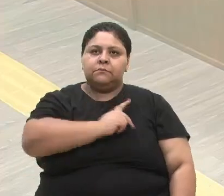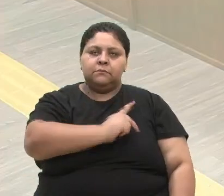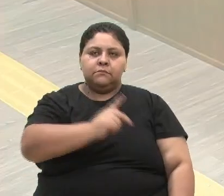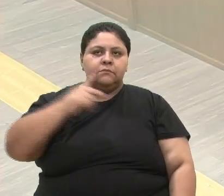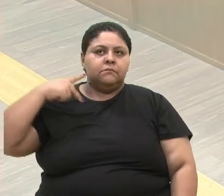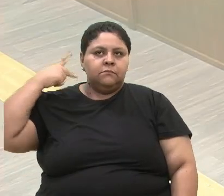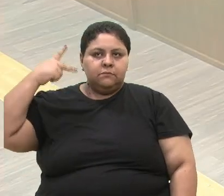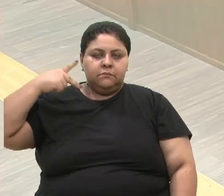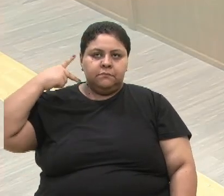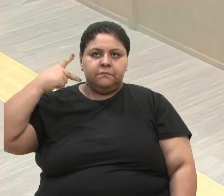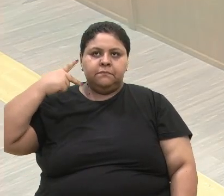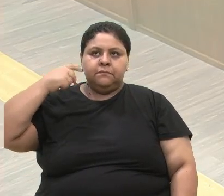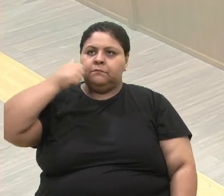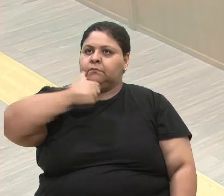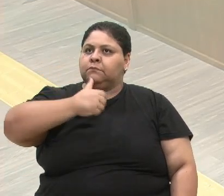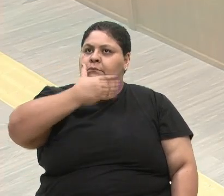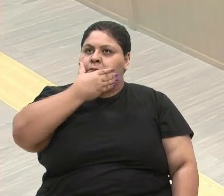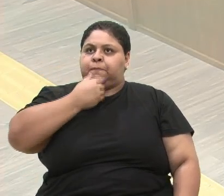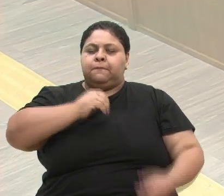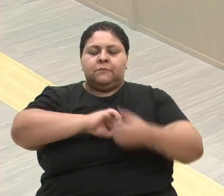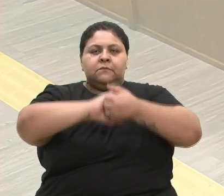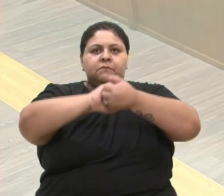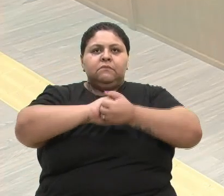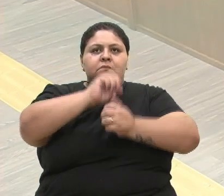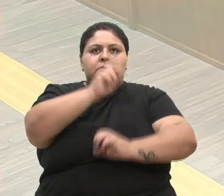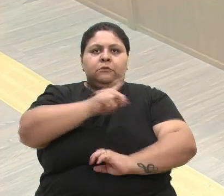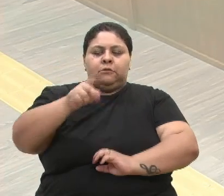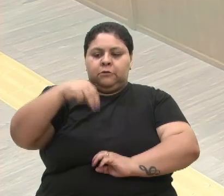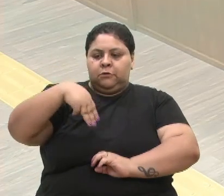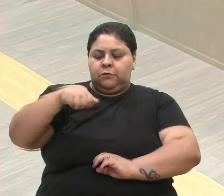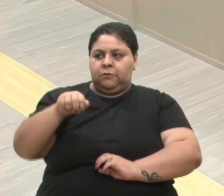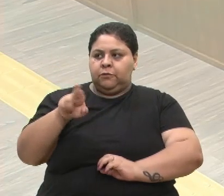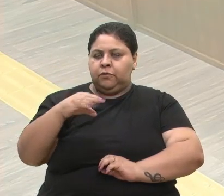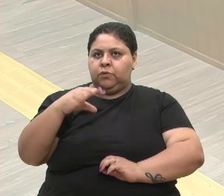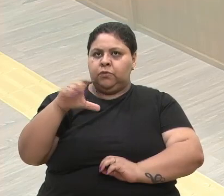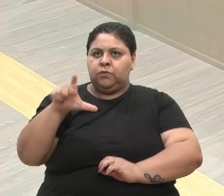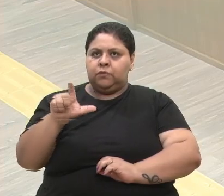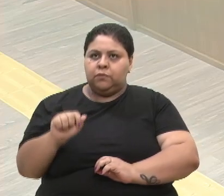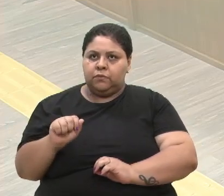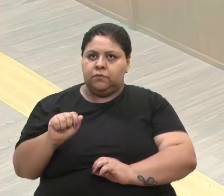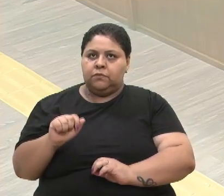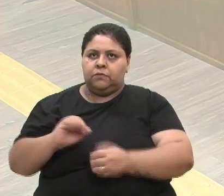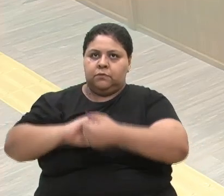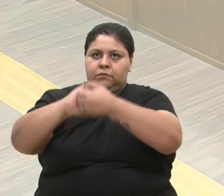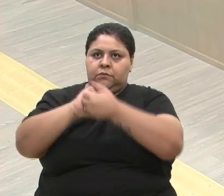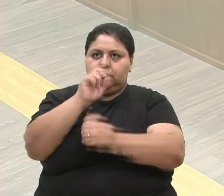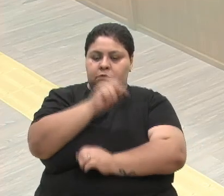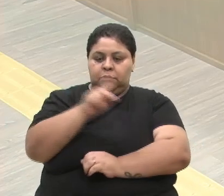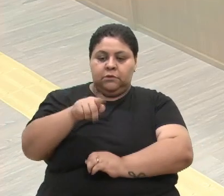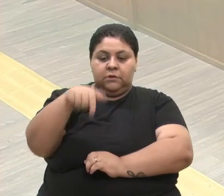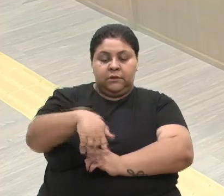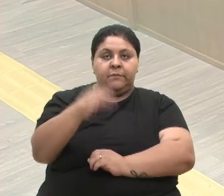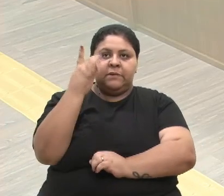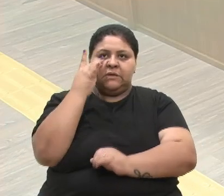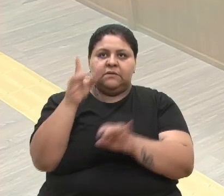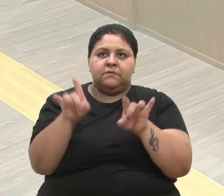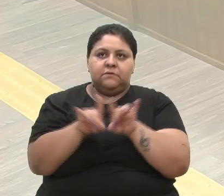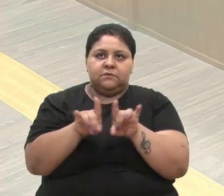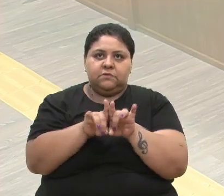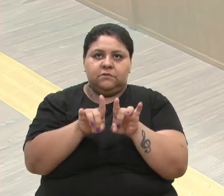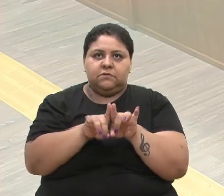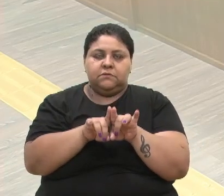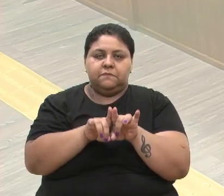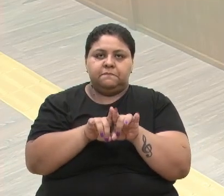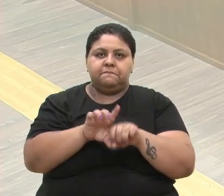Vereadoras, senhores vereadores, fazer uma saudação ao professor Marcel Bocchese, saudação às profs que aqui estiveram, a prof. Jaqueline e a